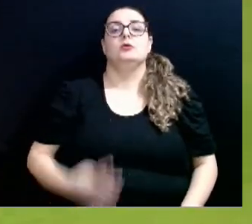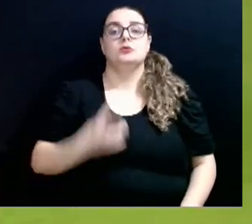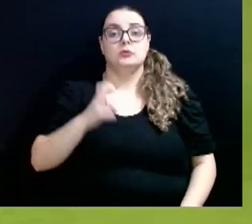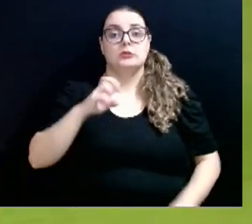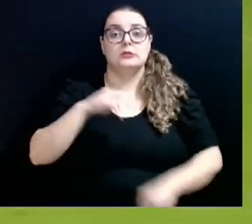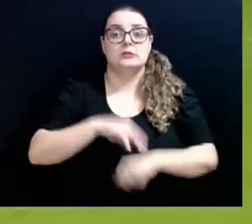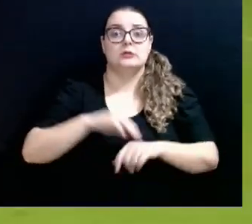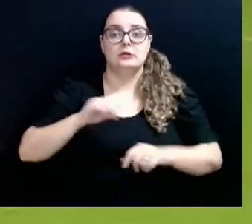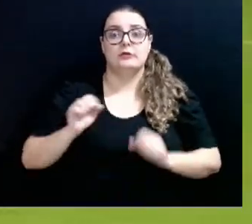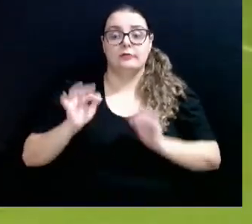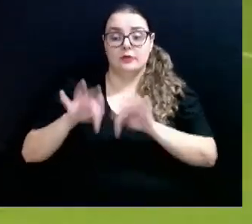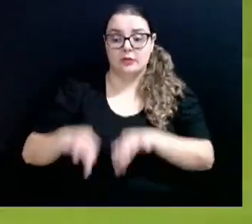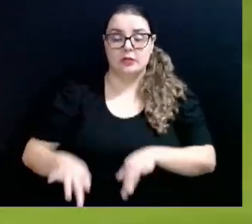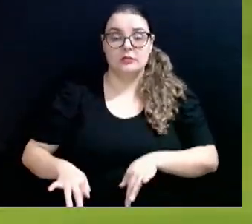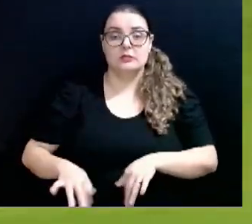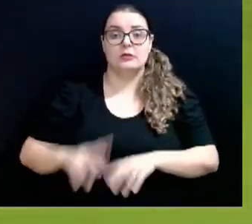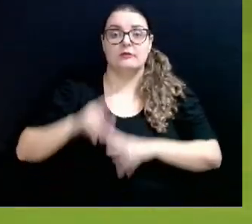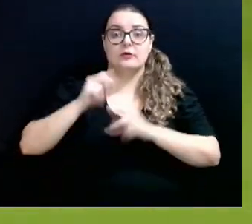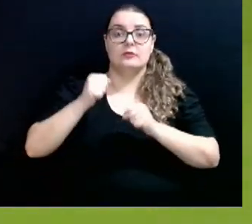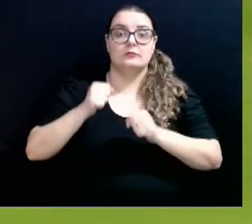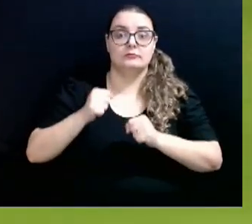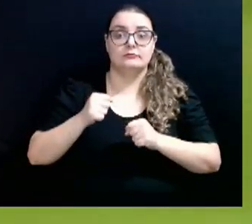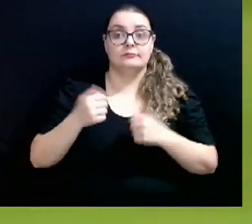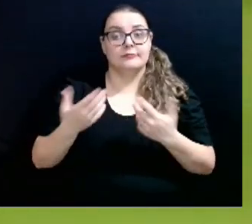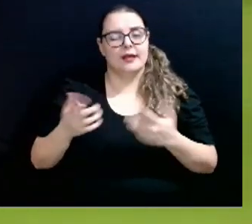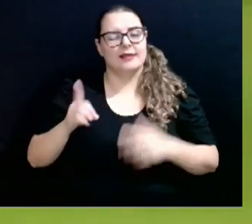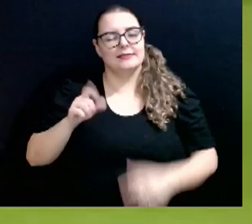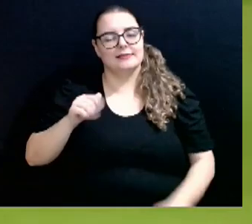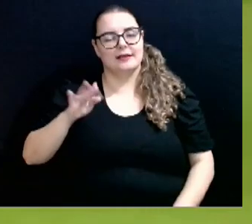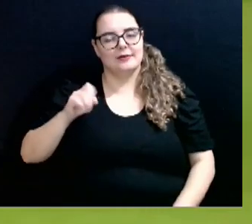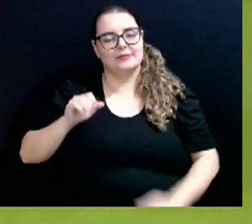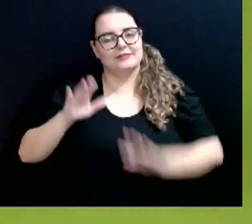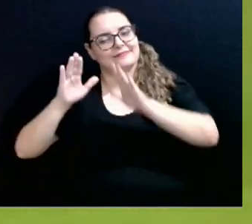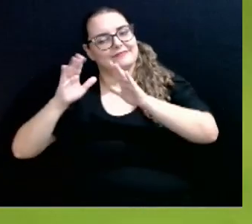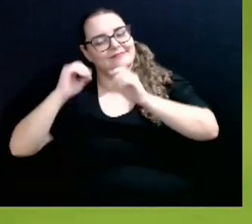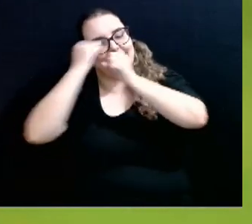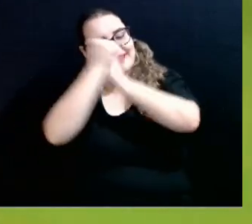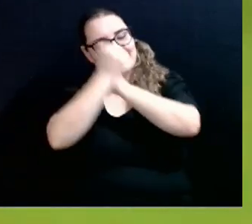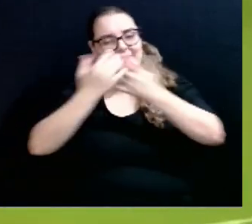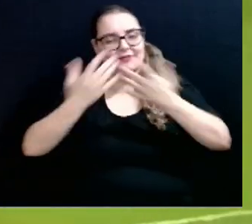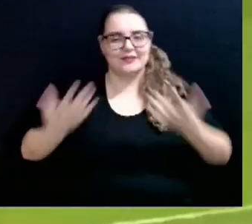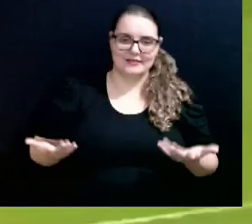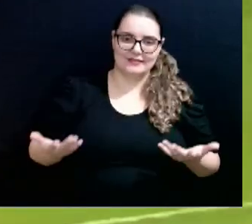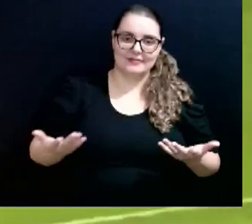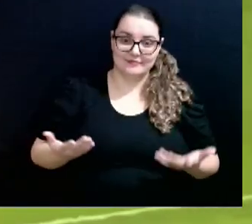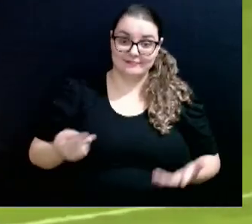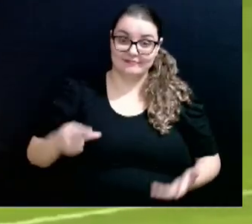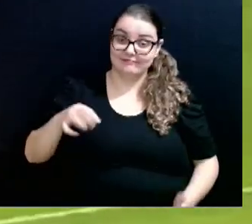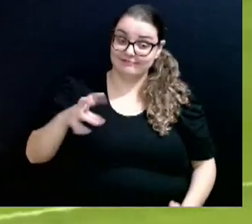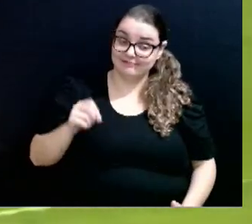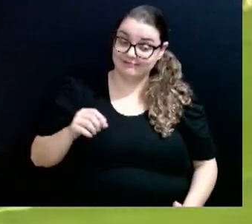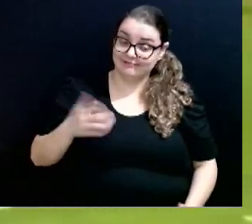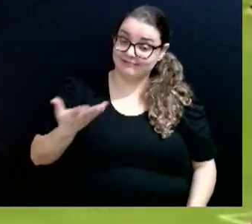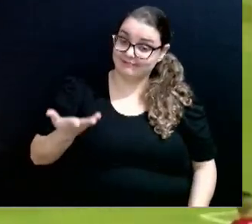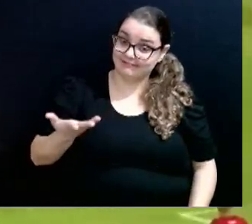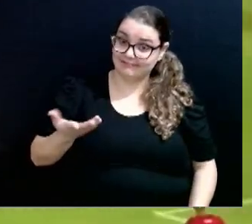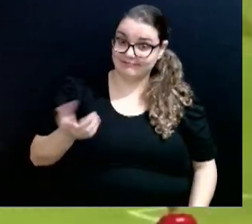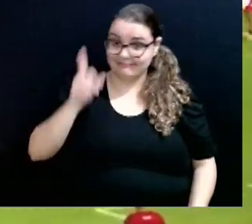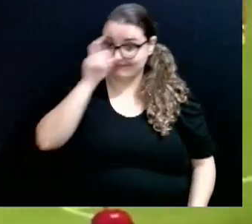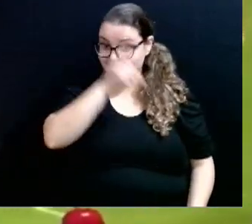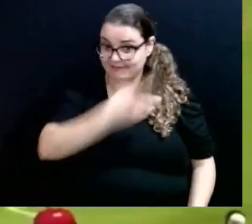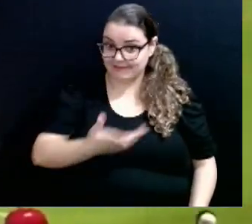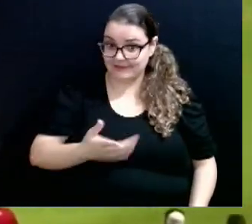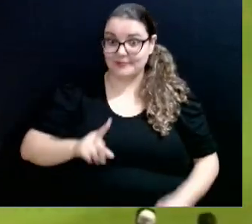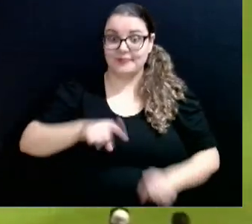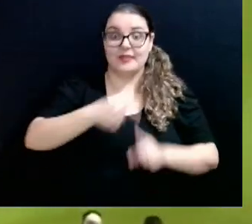forte. Mas Dalberson, sempre ele, fez boa defesa. Nos acréscimos ainda deu tempo com a